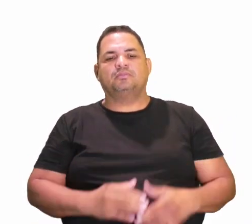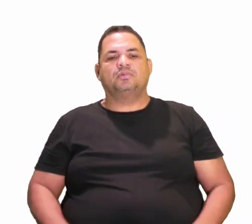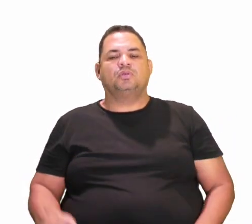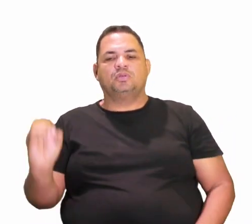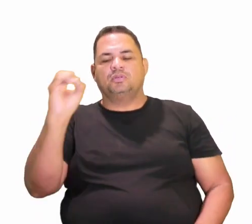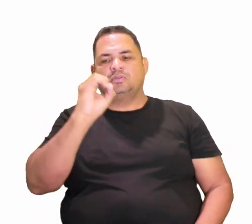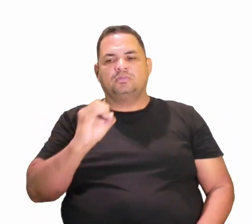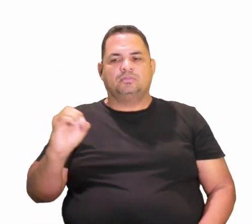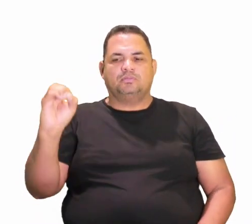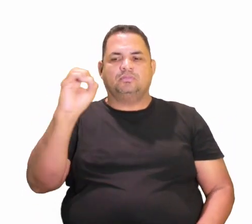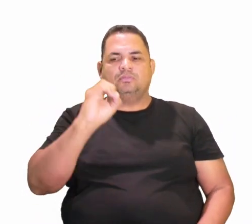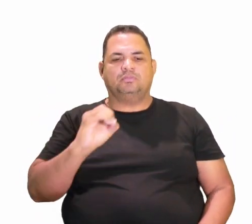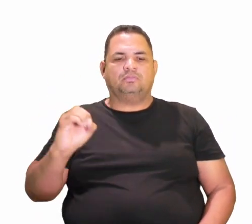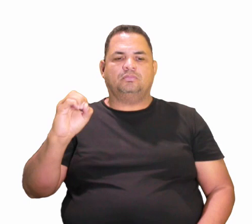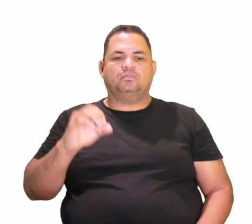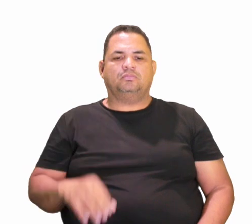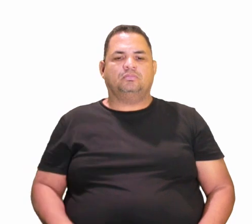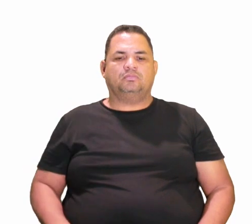October,